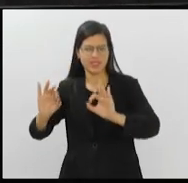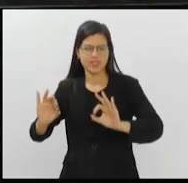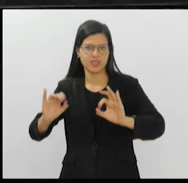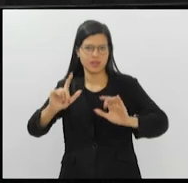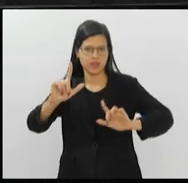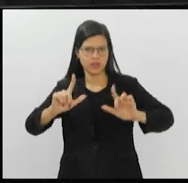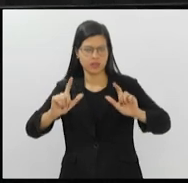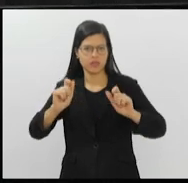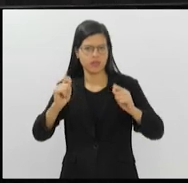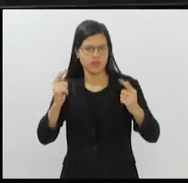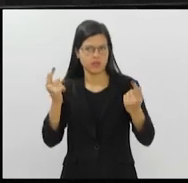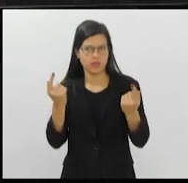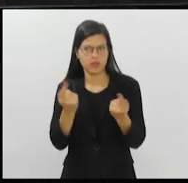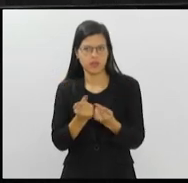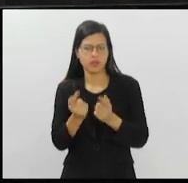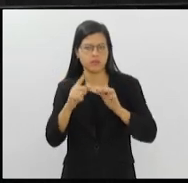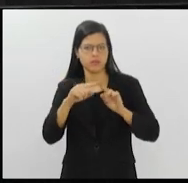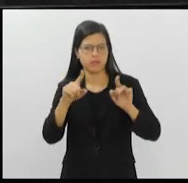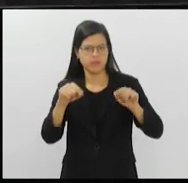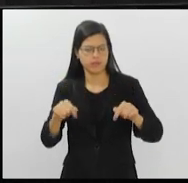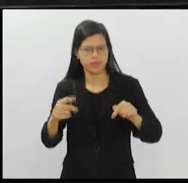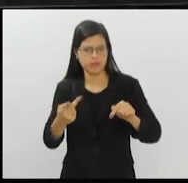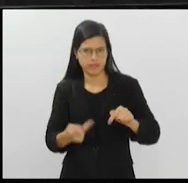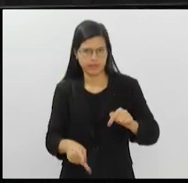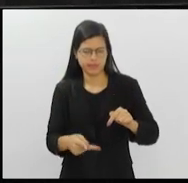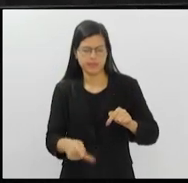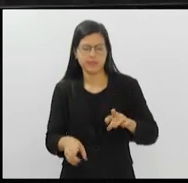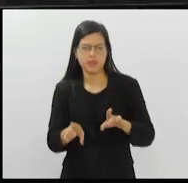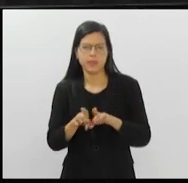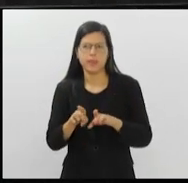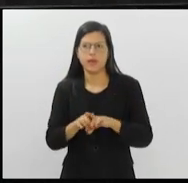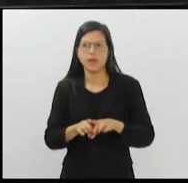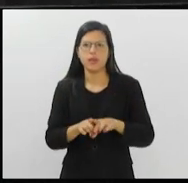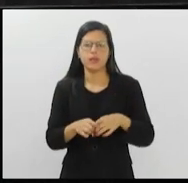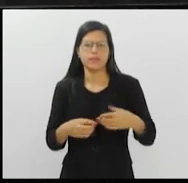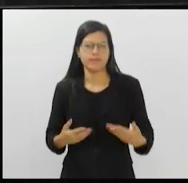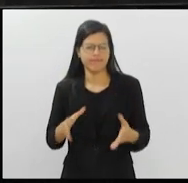pela TV Alerge, funcionários dessa casa. Senhor presidente, eu serei muito breve.